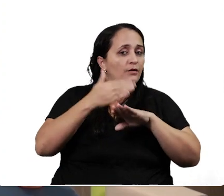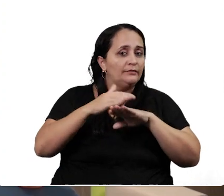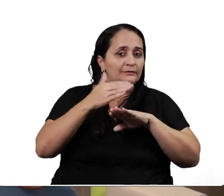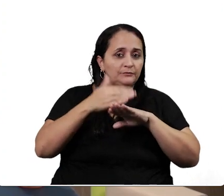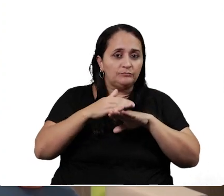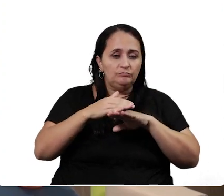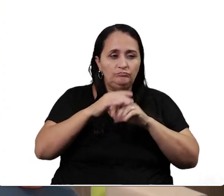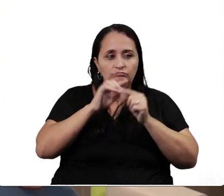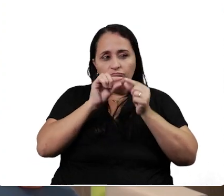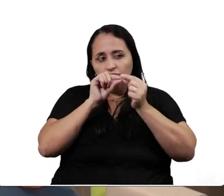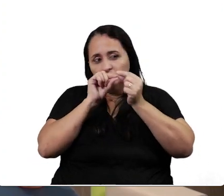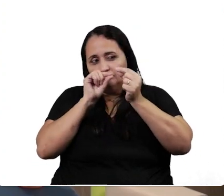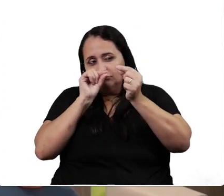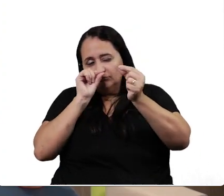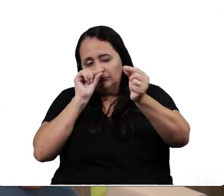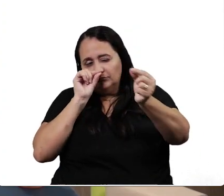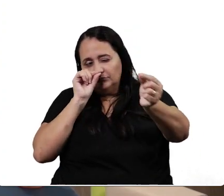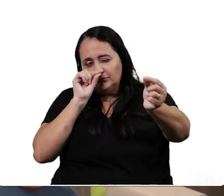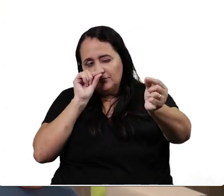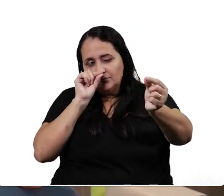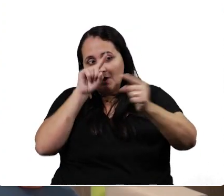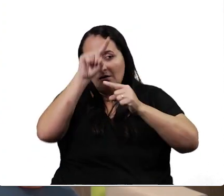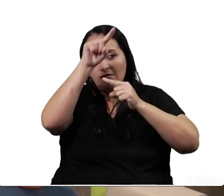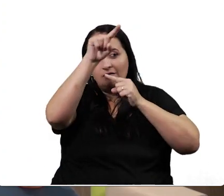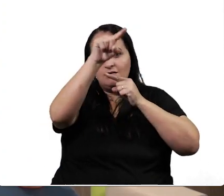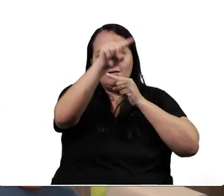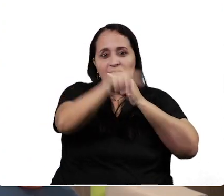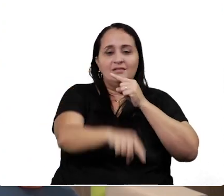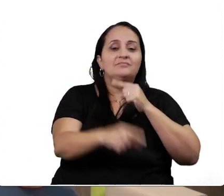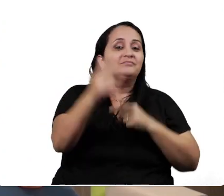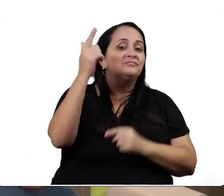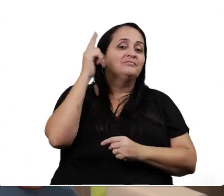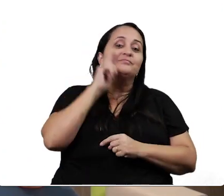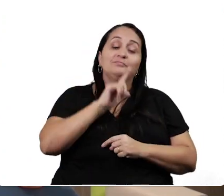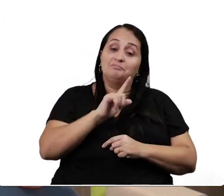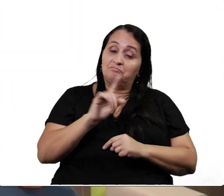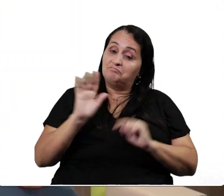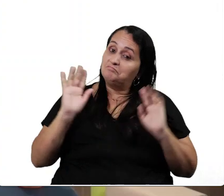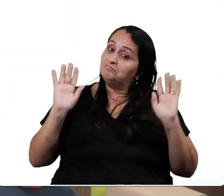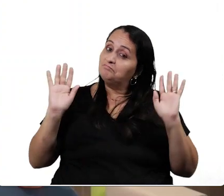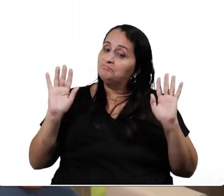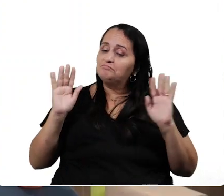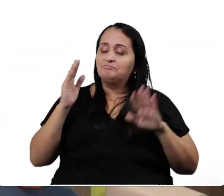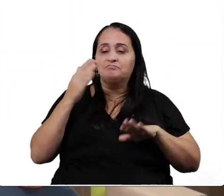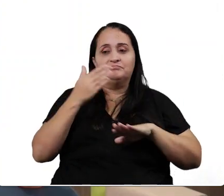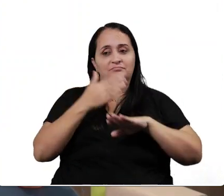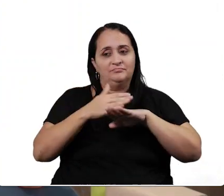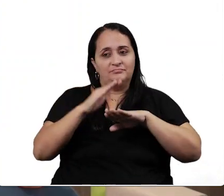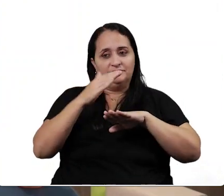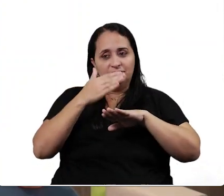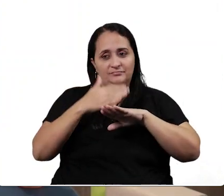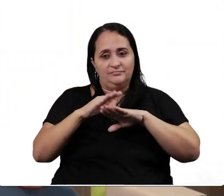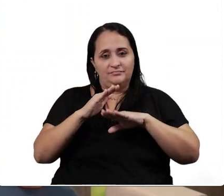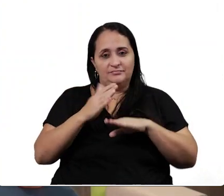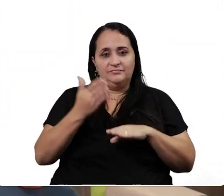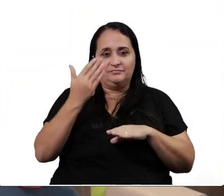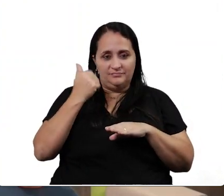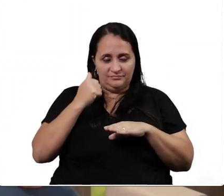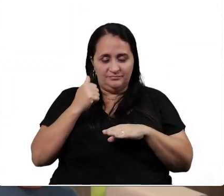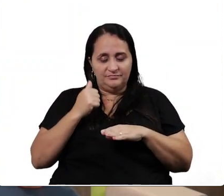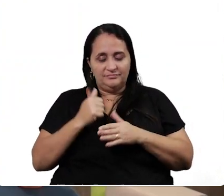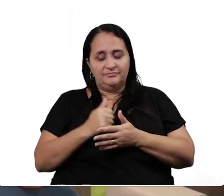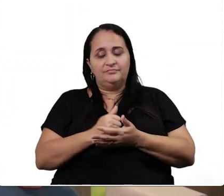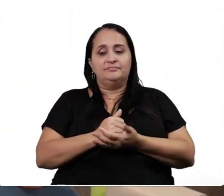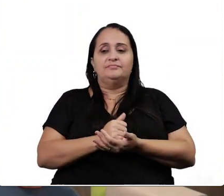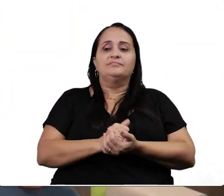acertar, a gente mira para acertar. Mas se errar, também tá tudo bem, porque agora é um treino.